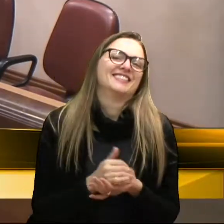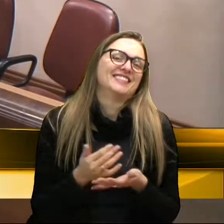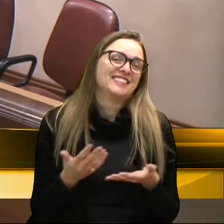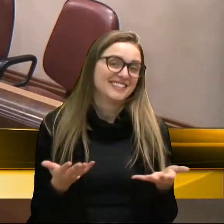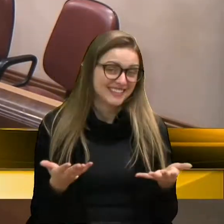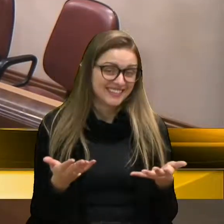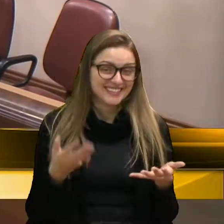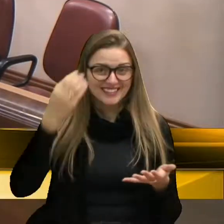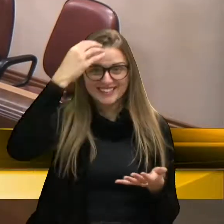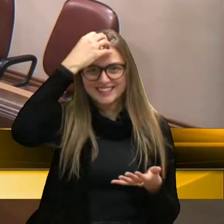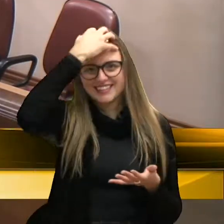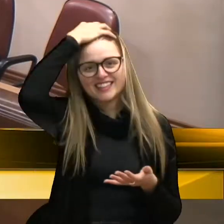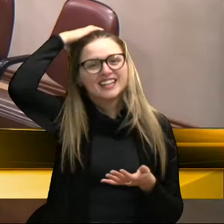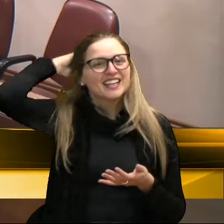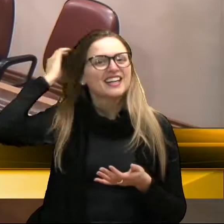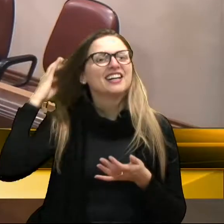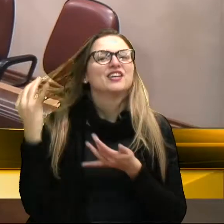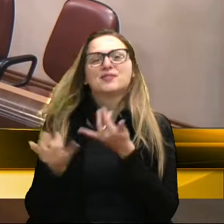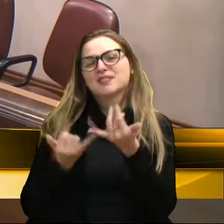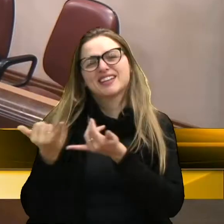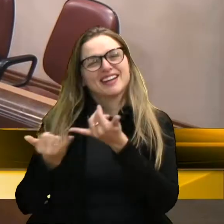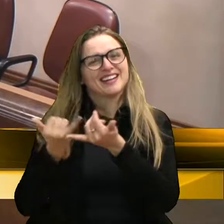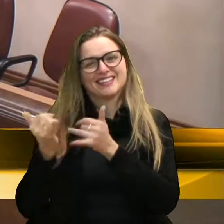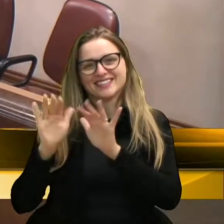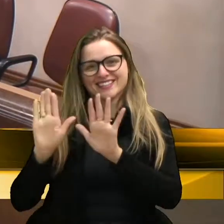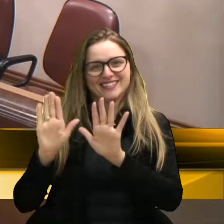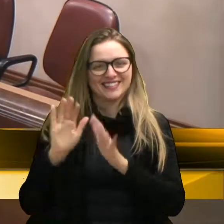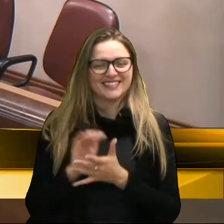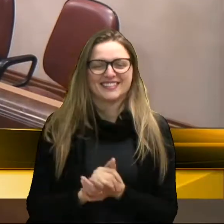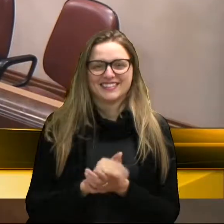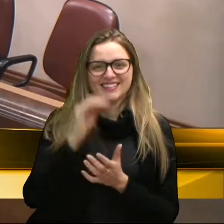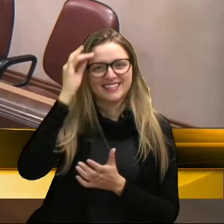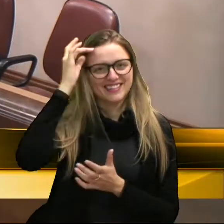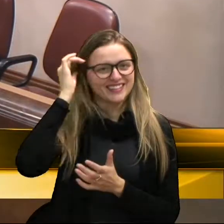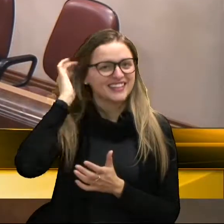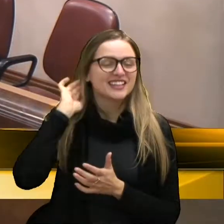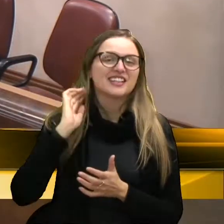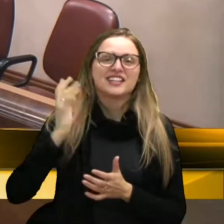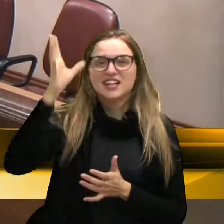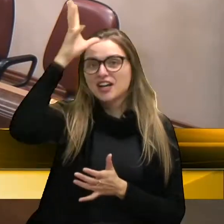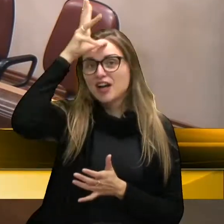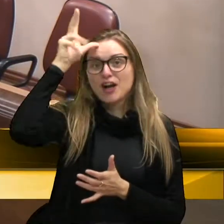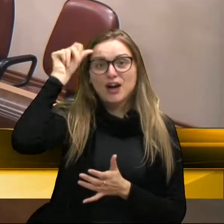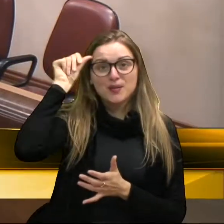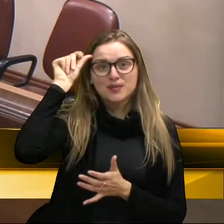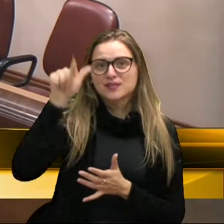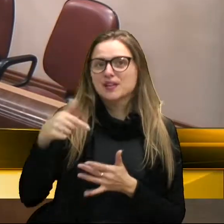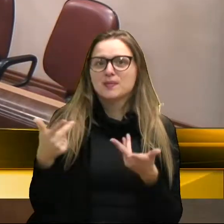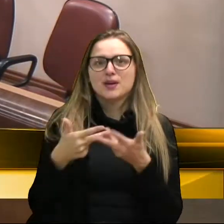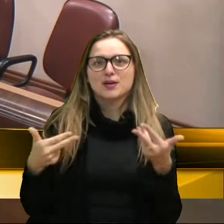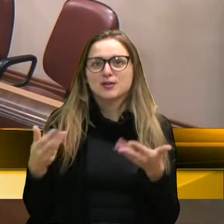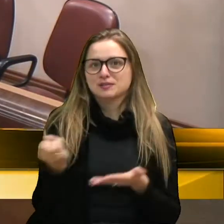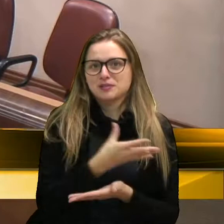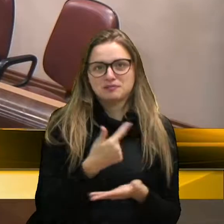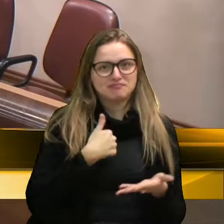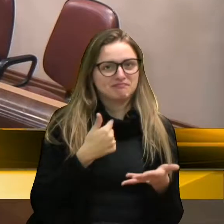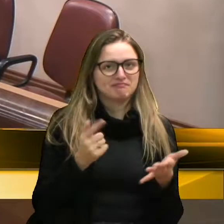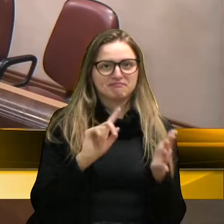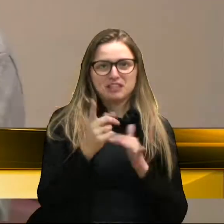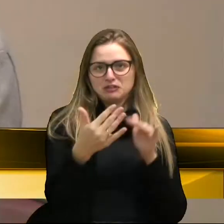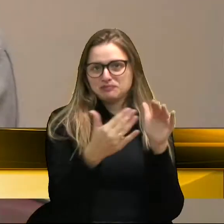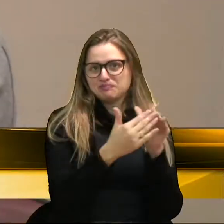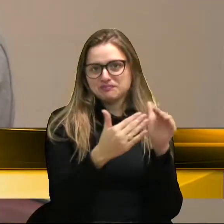Mas, brincadeiras à parte, o Executivo há um fato novo. Embora não concordemos em